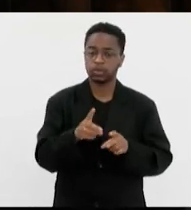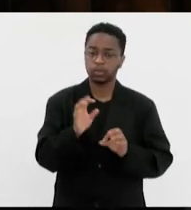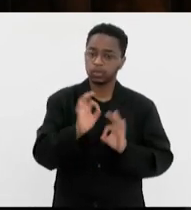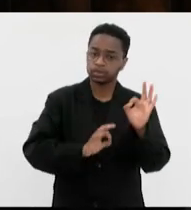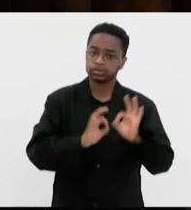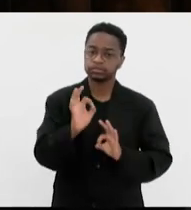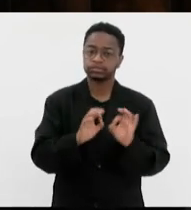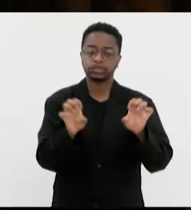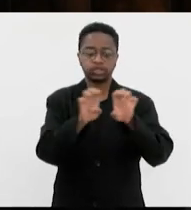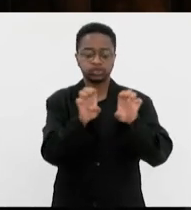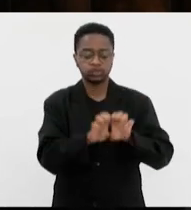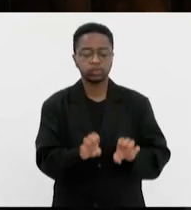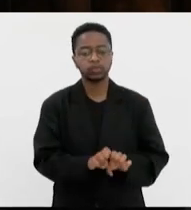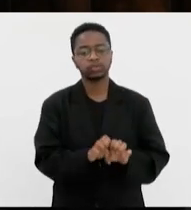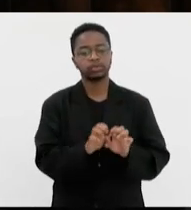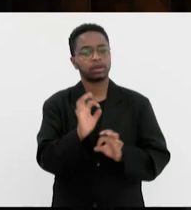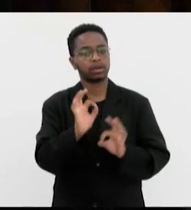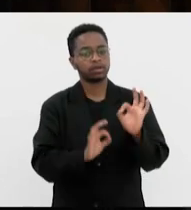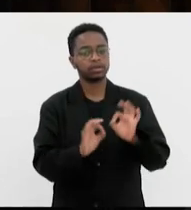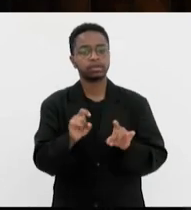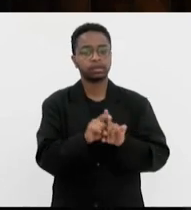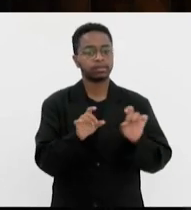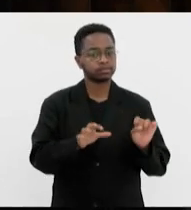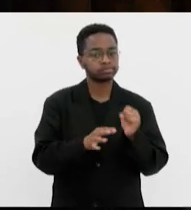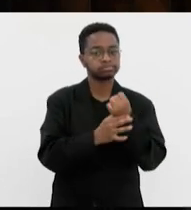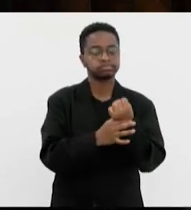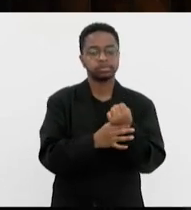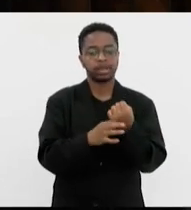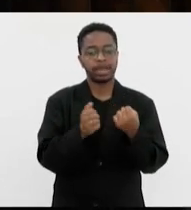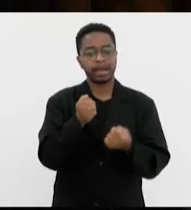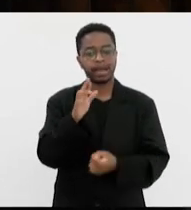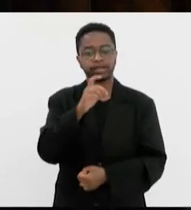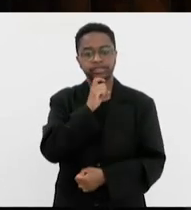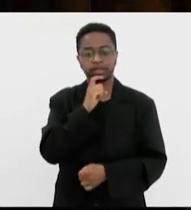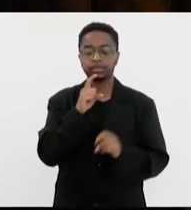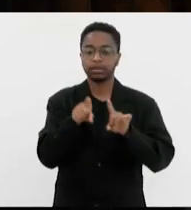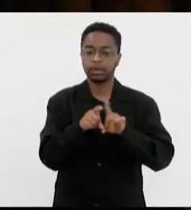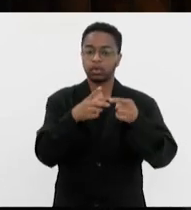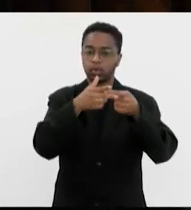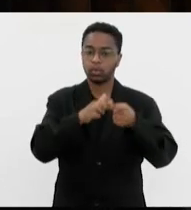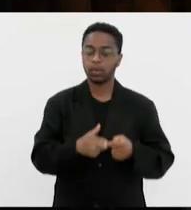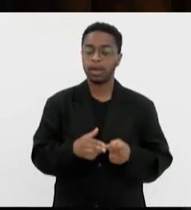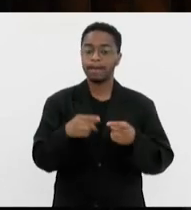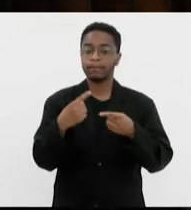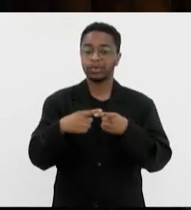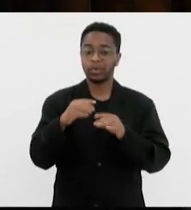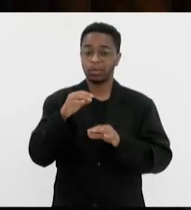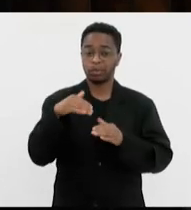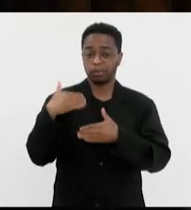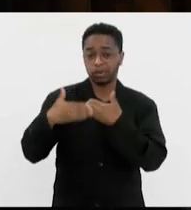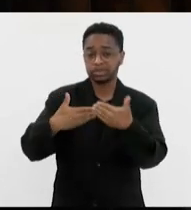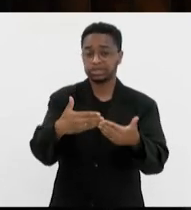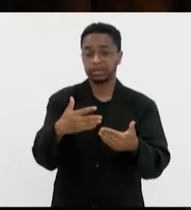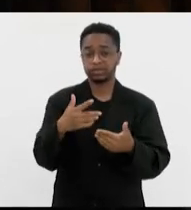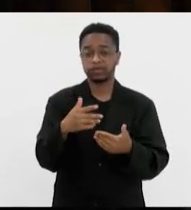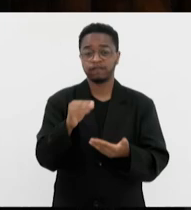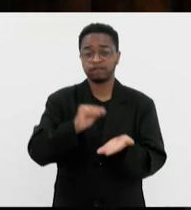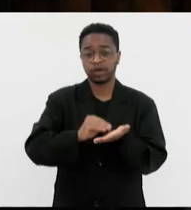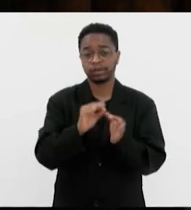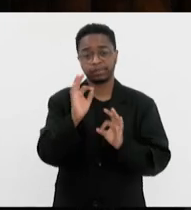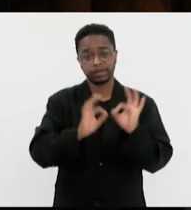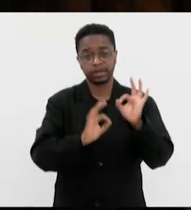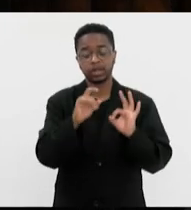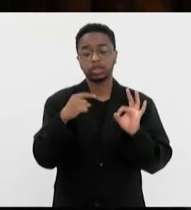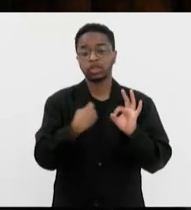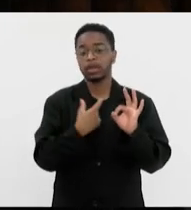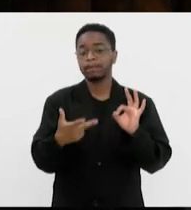instalar, garantir a climatização e a manutenção. Porque o processo ele é tão mal planejado que a gente vai vendo quando algumas escolas vão recebendo